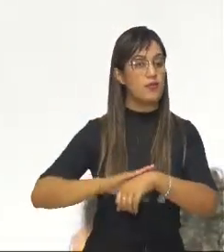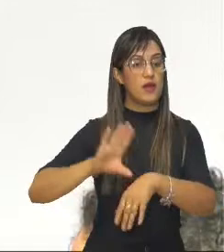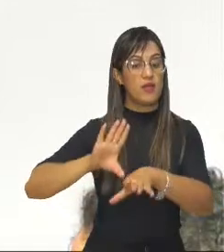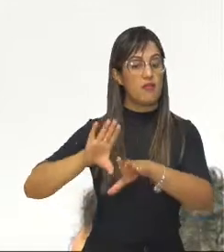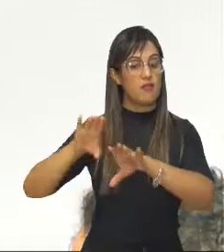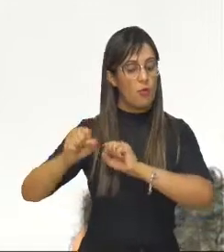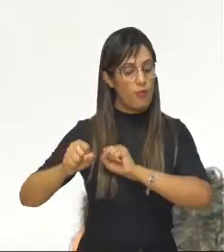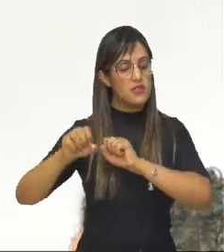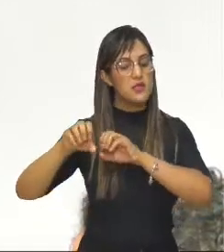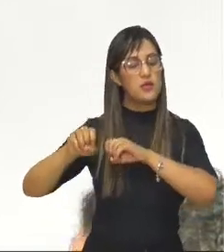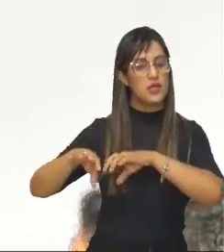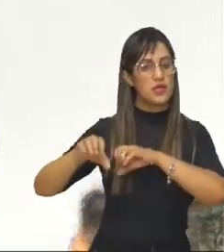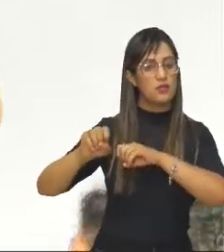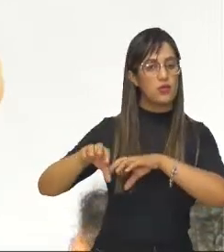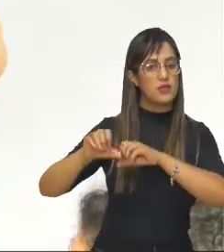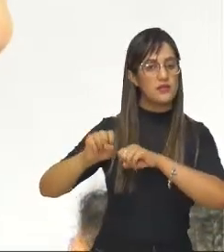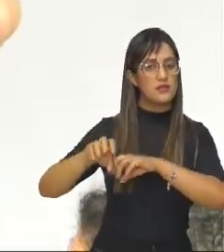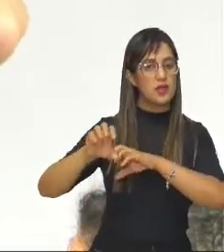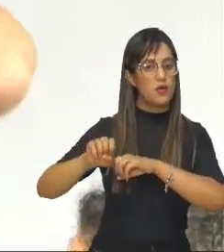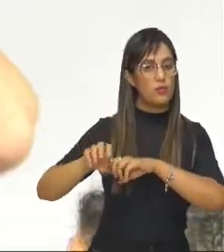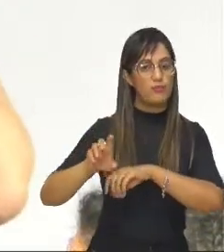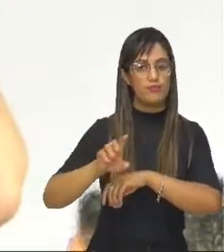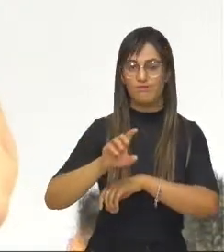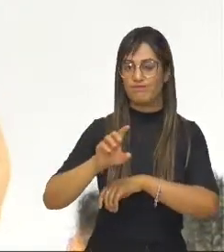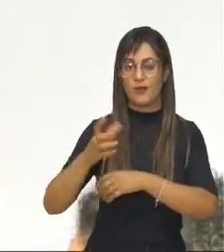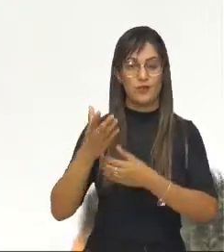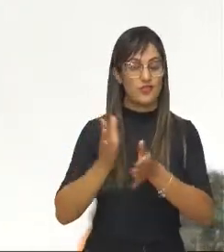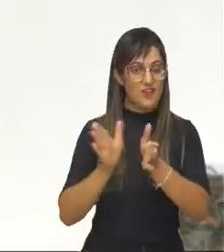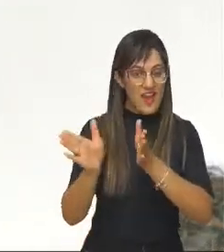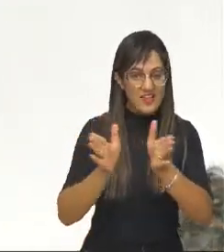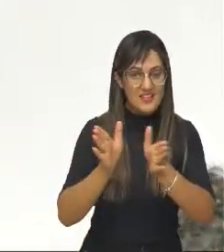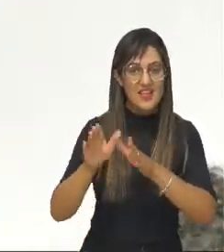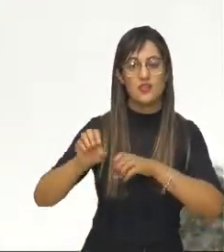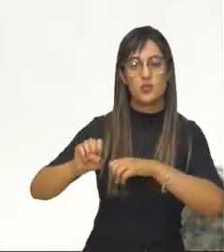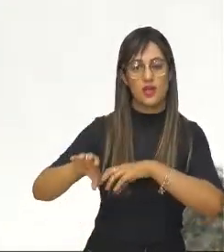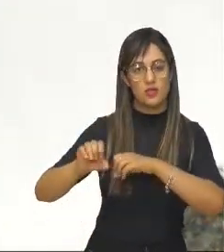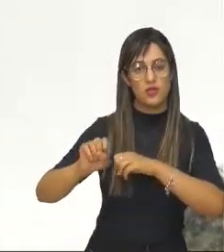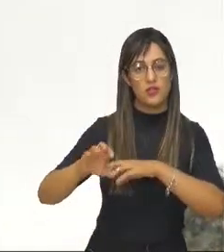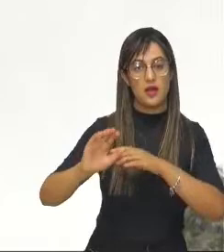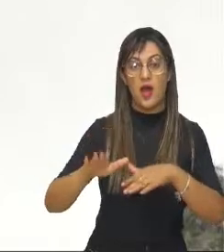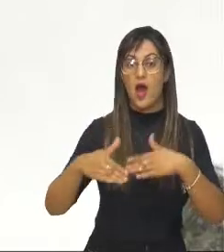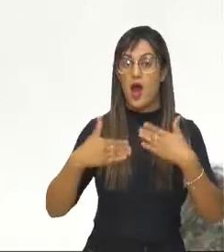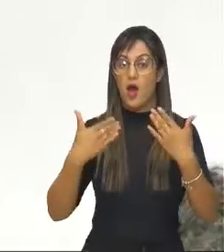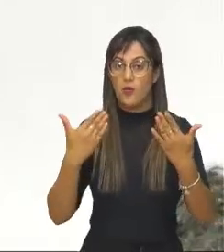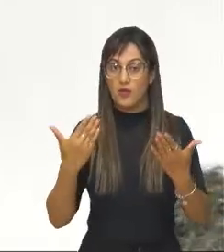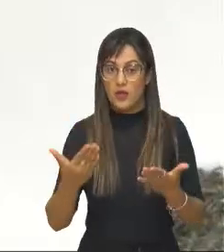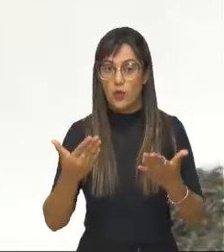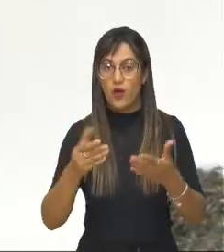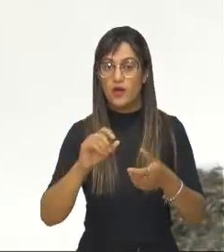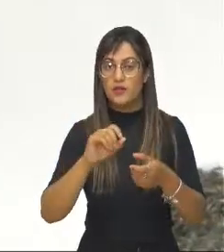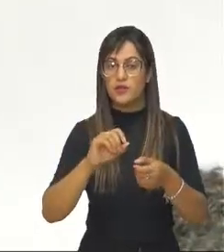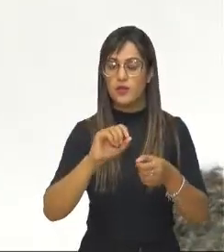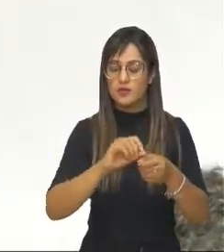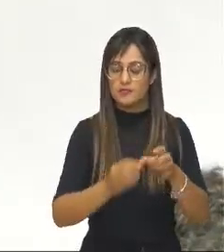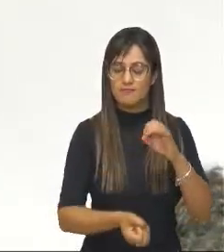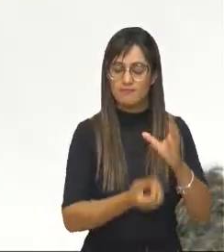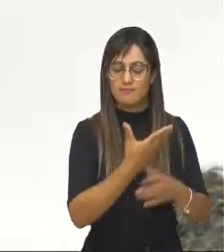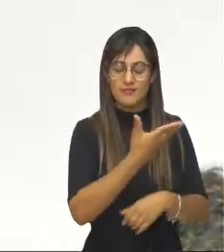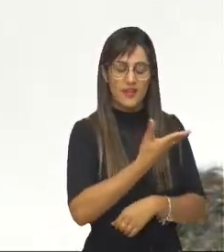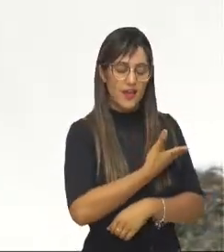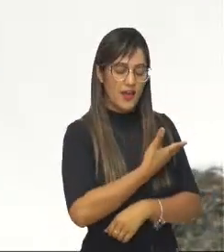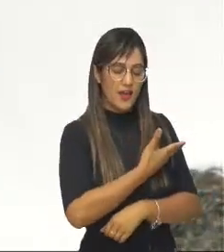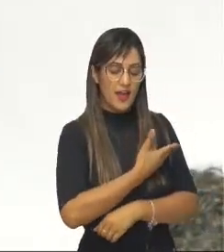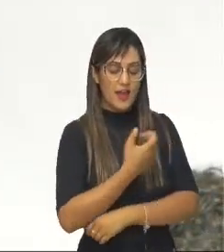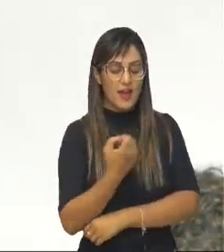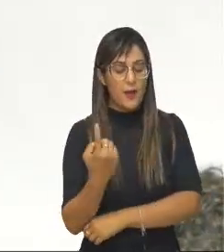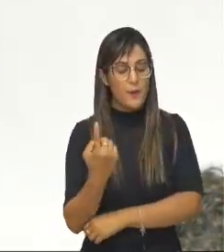consegui me alfabetizar junto com as outras crianças. E aí o Pequeno Príncipe fala assim, que quando a gente faz um amigo, ele se torna único no